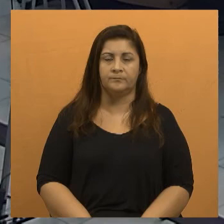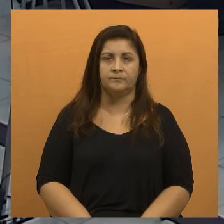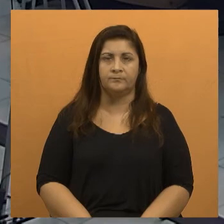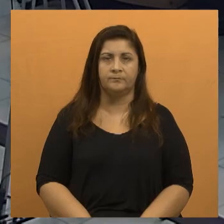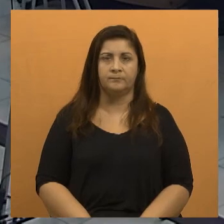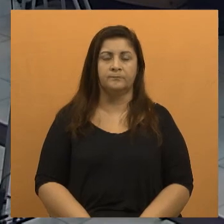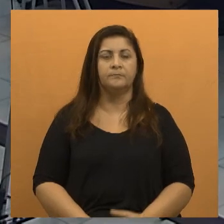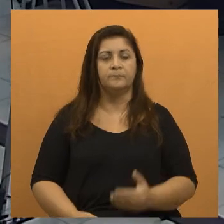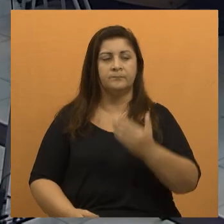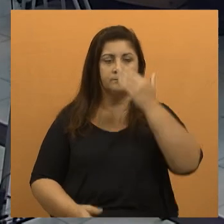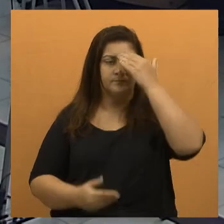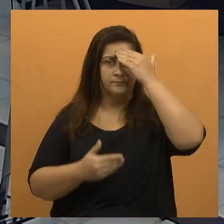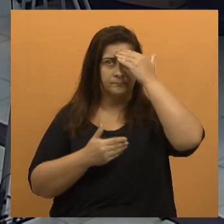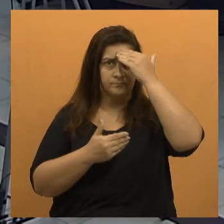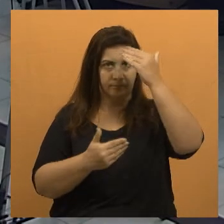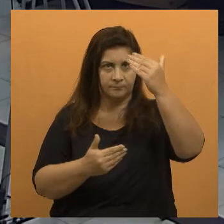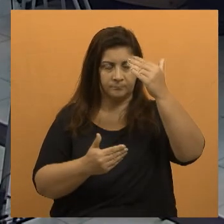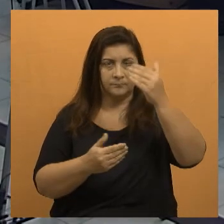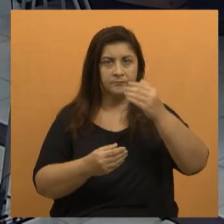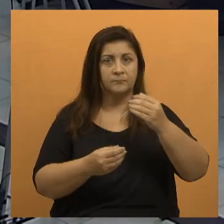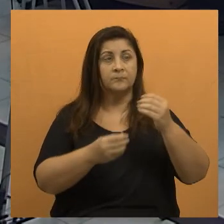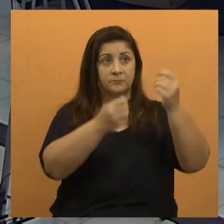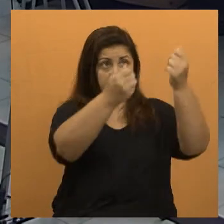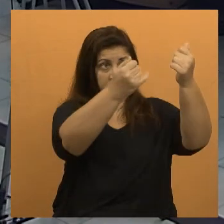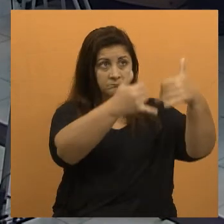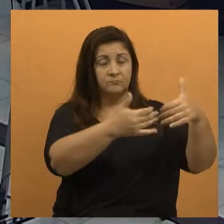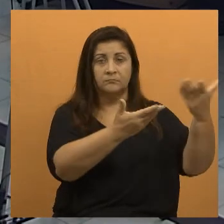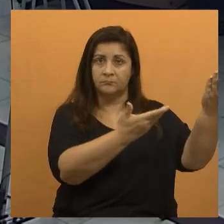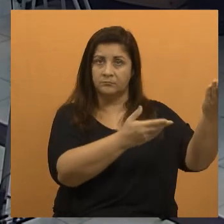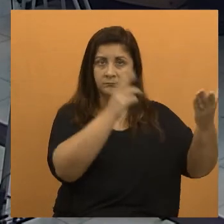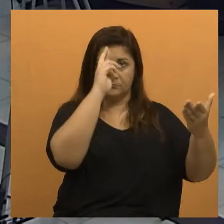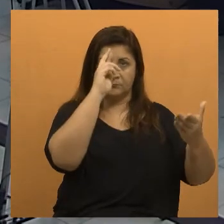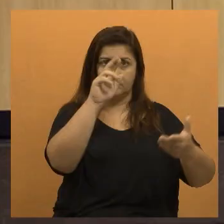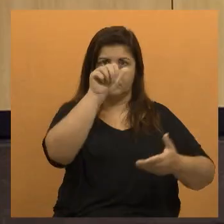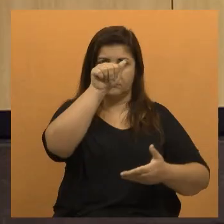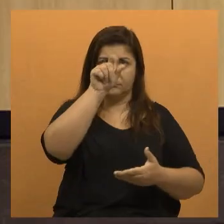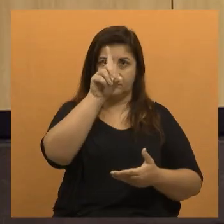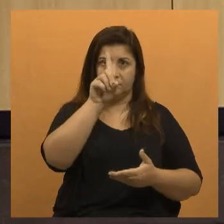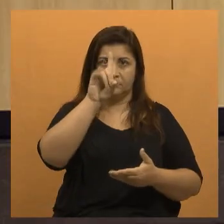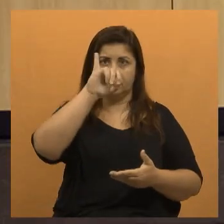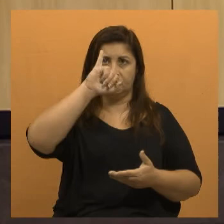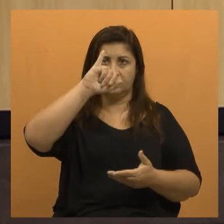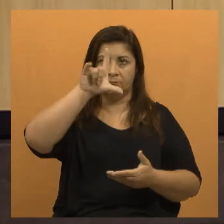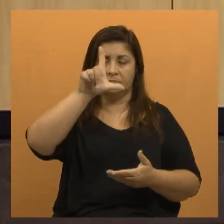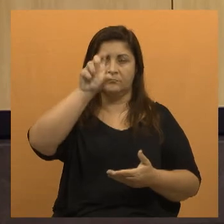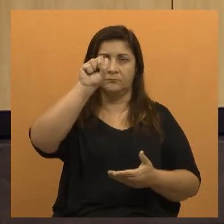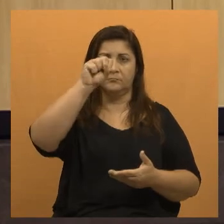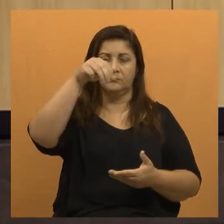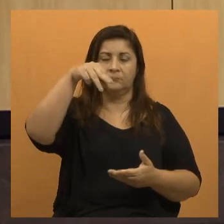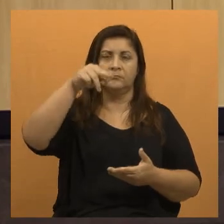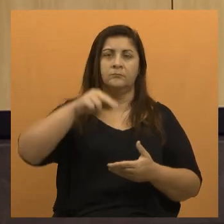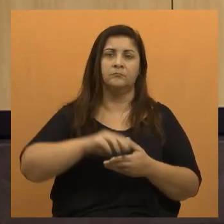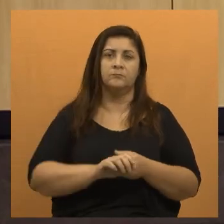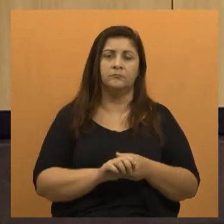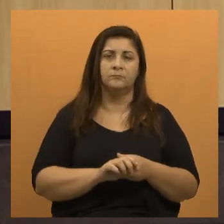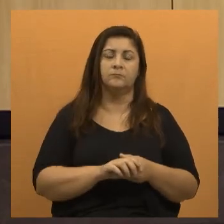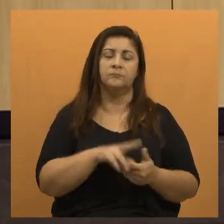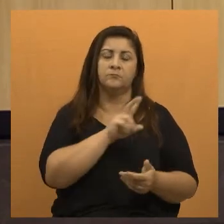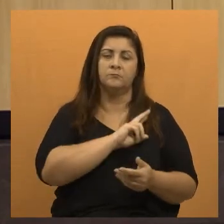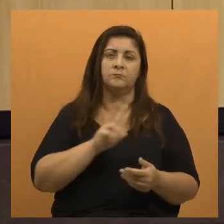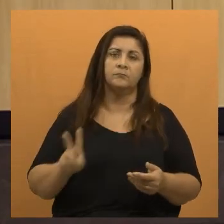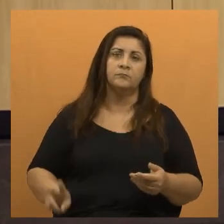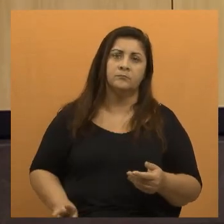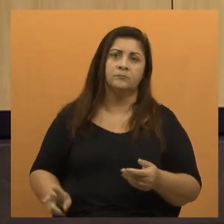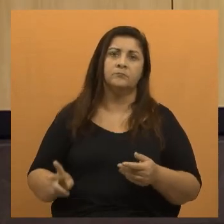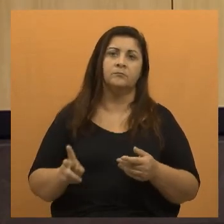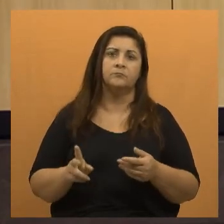Agradeço a presença e a exposição feita pelo senhor Adilson dos Santos Guzmão, vice-presidente do CONSEG Jacareí Centro,